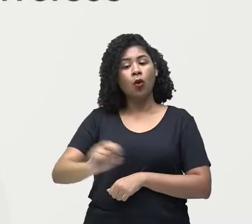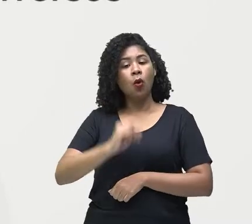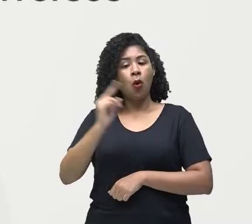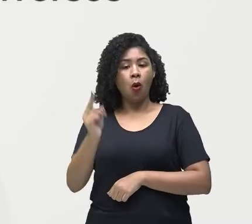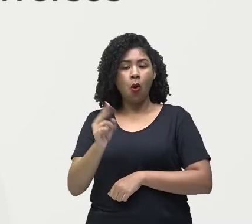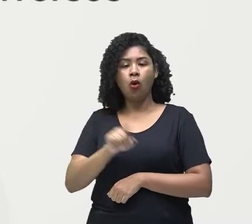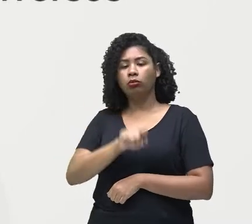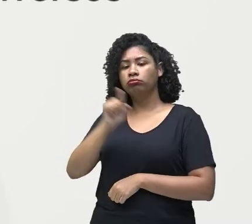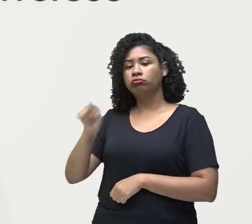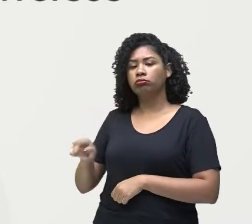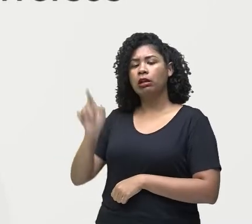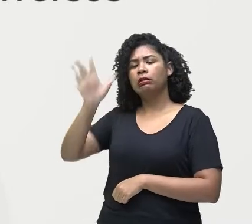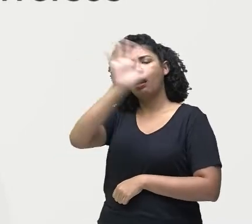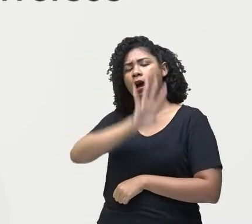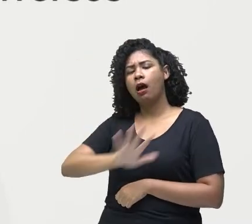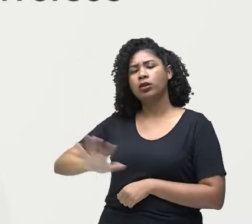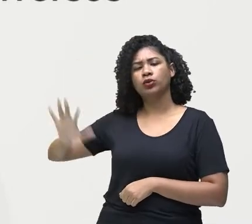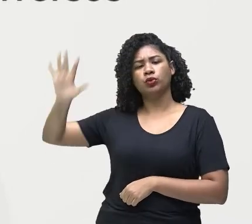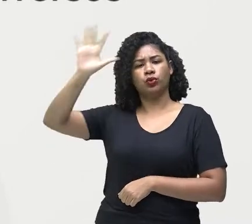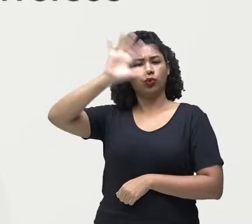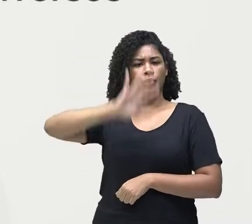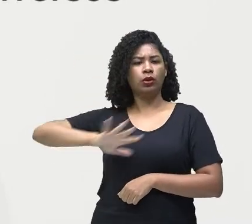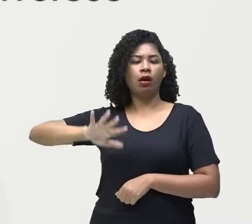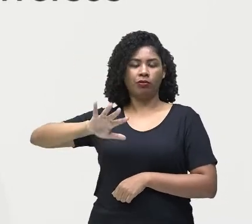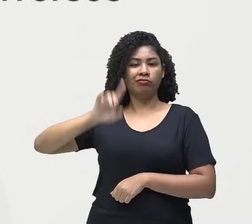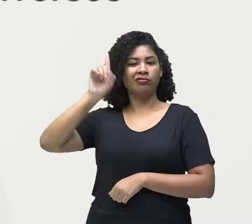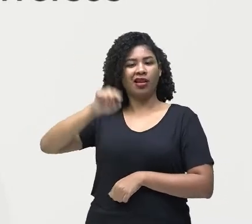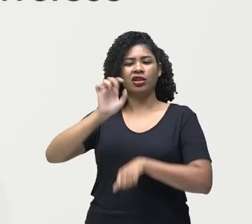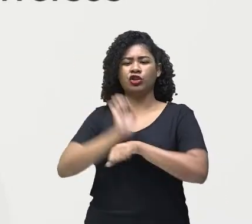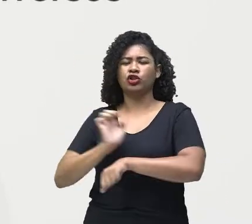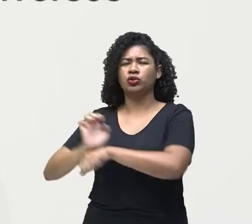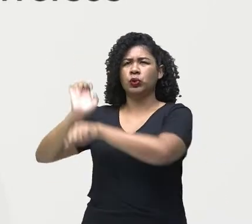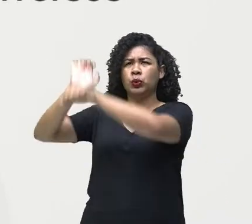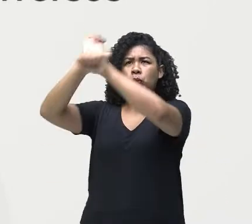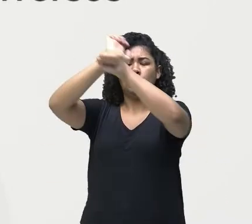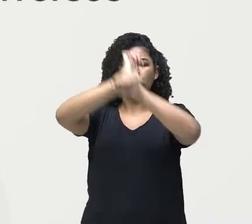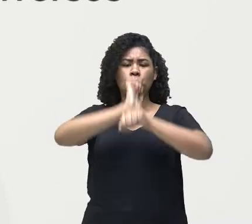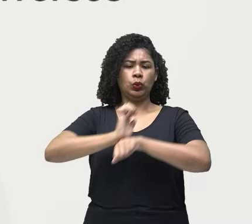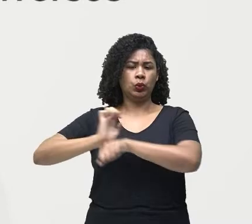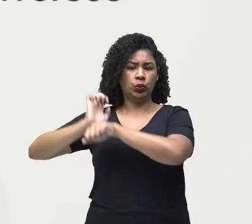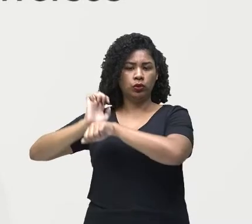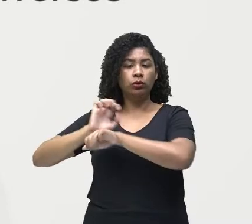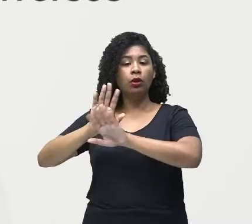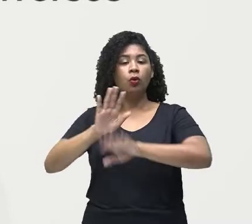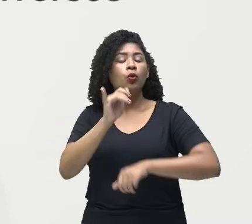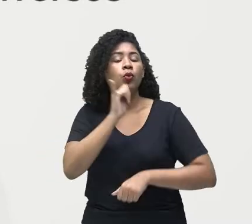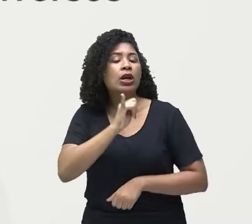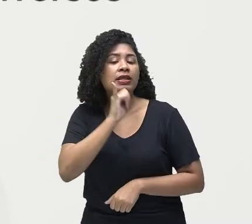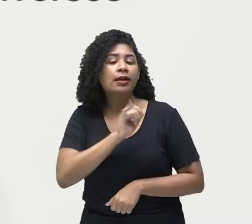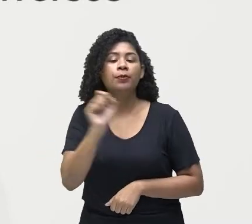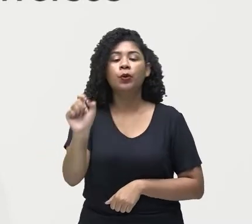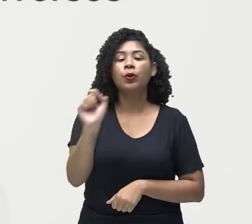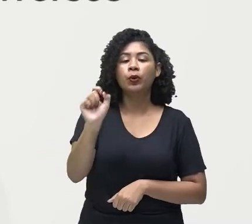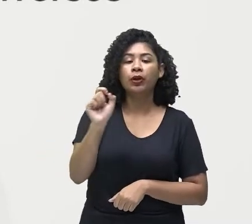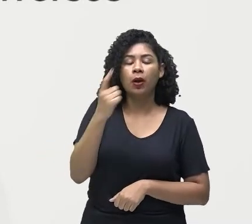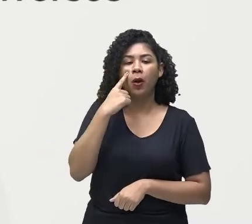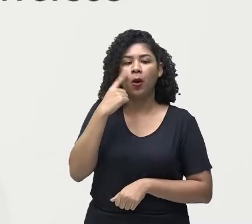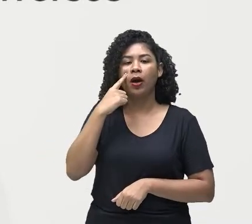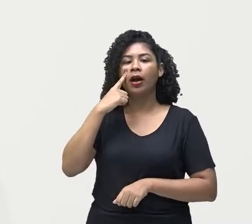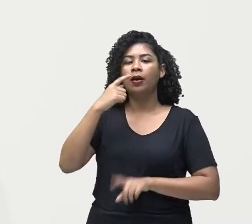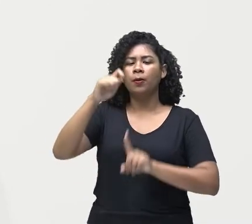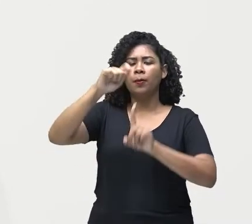e a nível nacional, quando acontece em vários estados. E um exemplo disso é, em dezembro